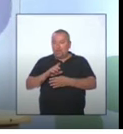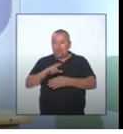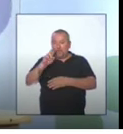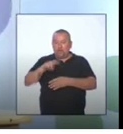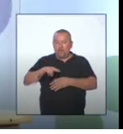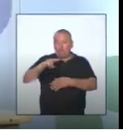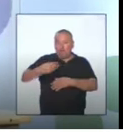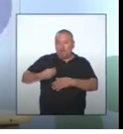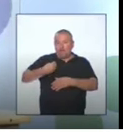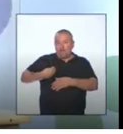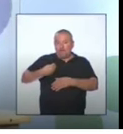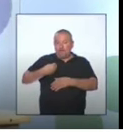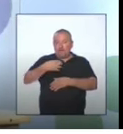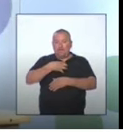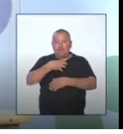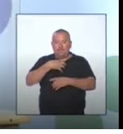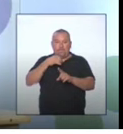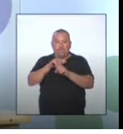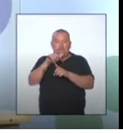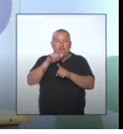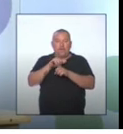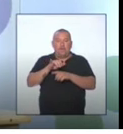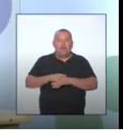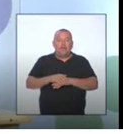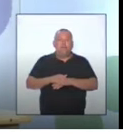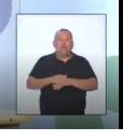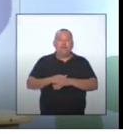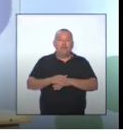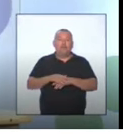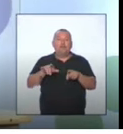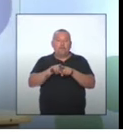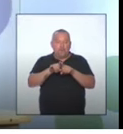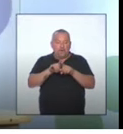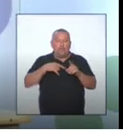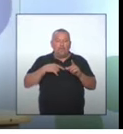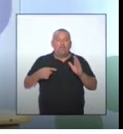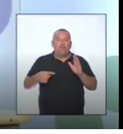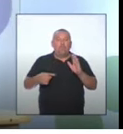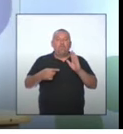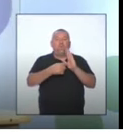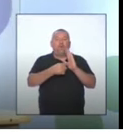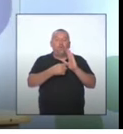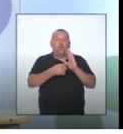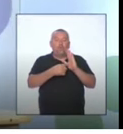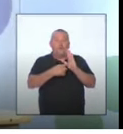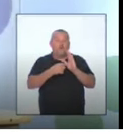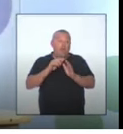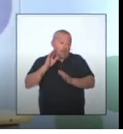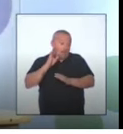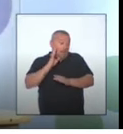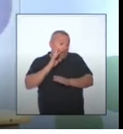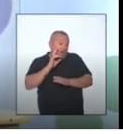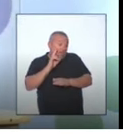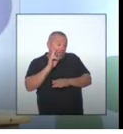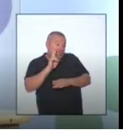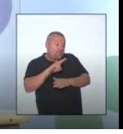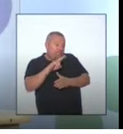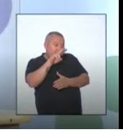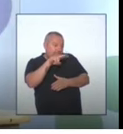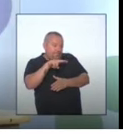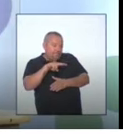passaram por situação de cyberbullying. Então esse também é um ponto, né, que é legal de ouvir. No grupo que